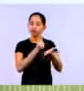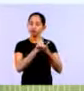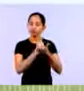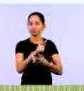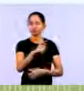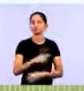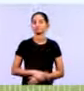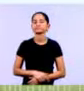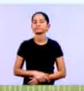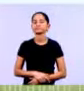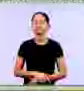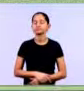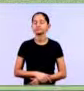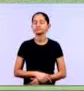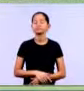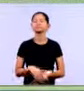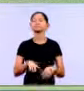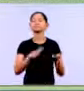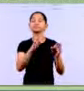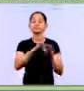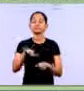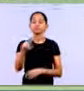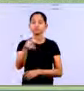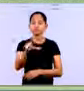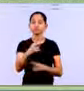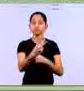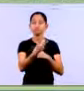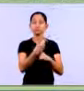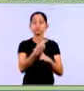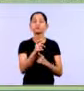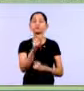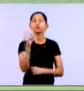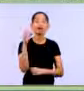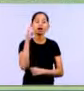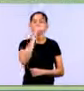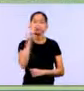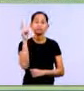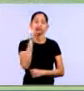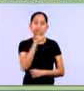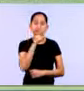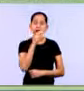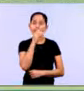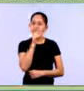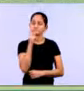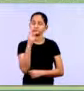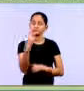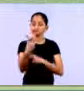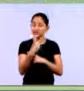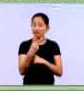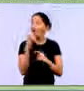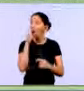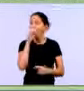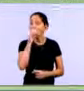nesse sentido. E aí o próximo é o empréstimo compulsório, que ele é o tributo para atender